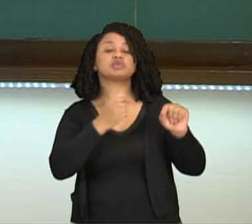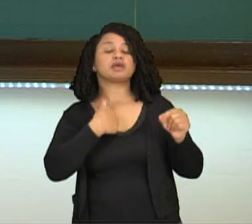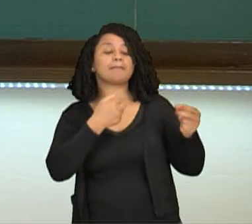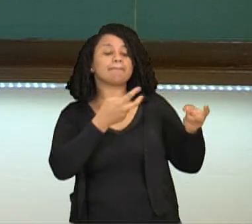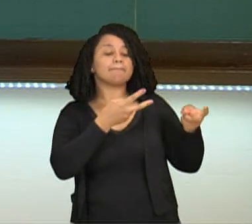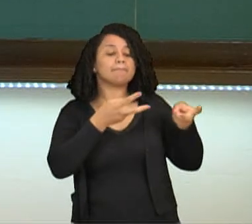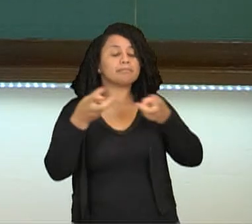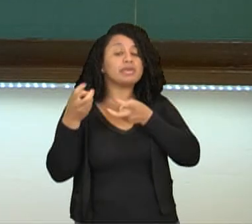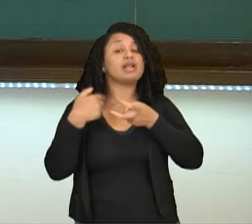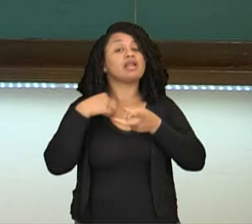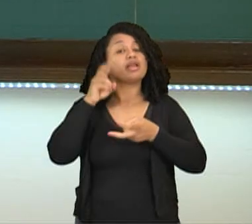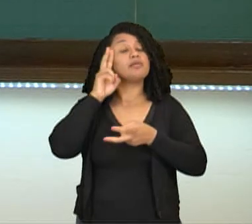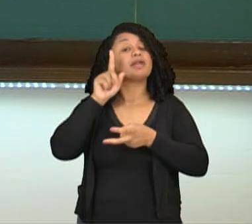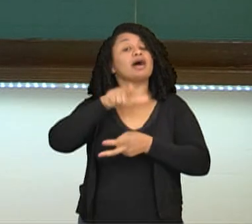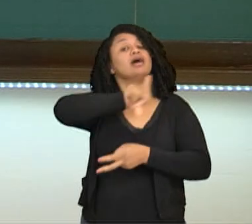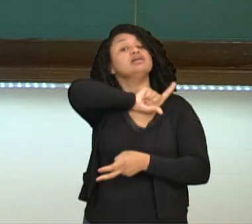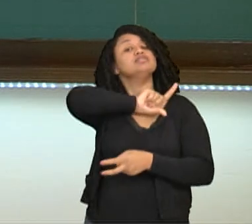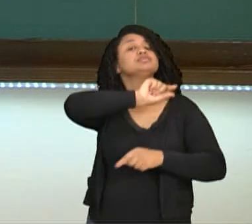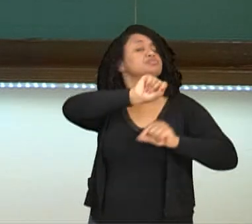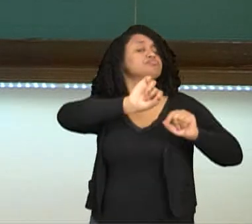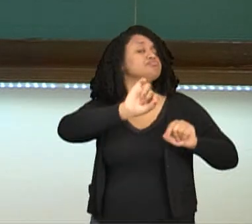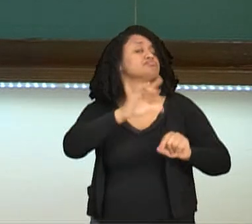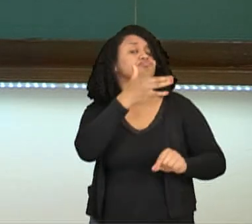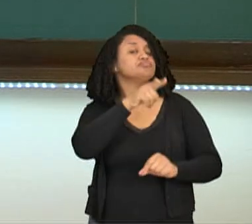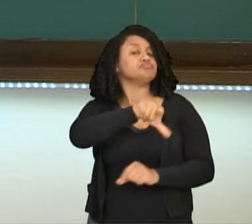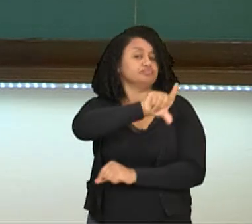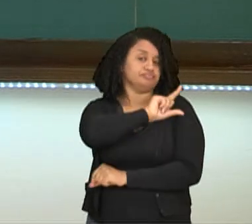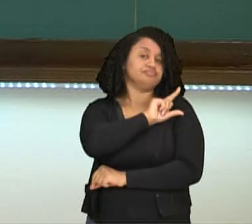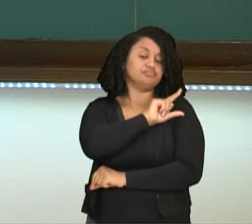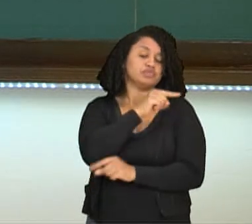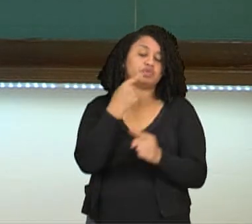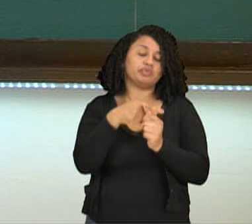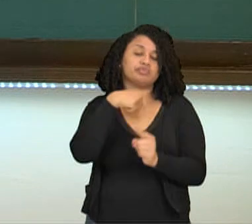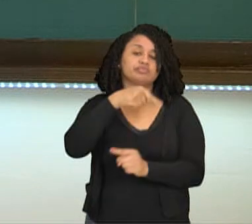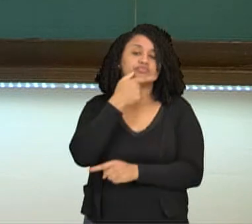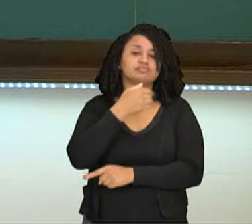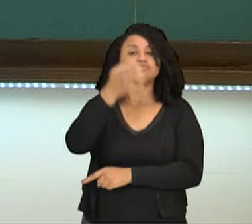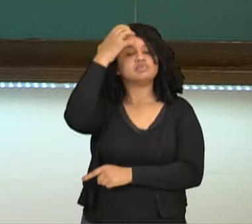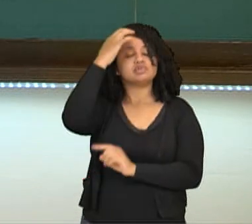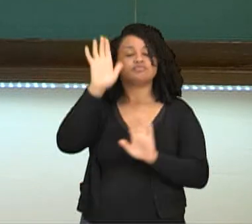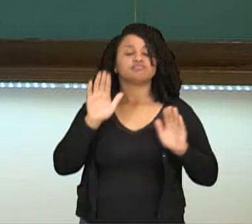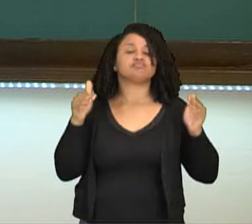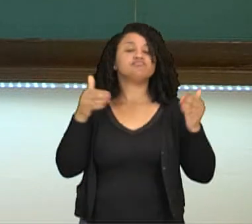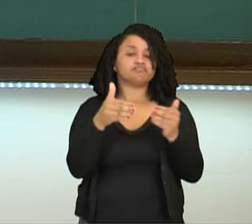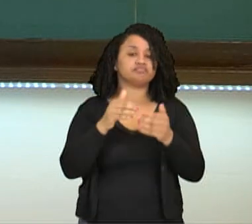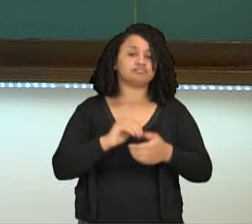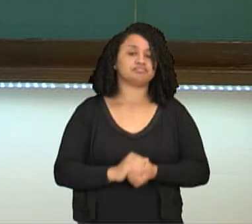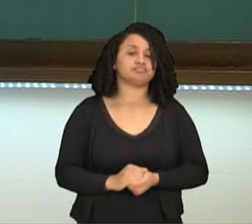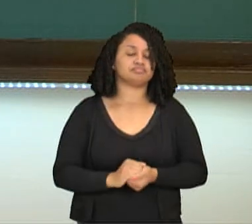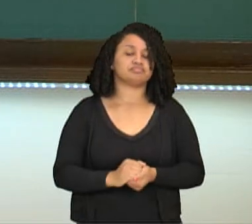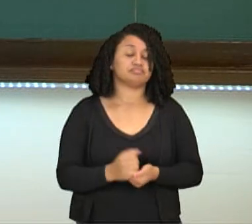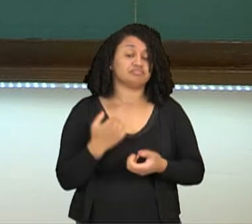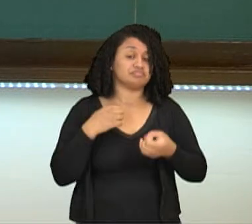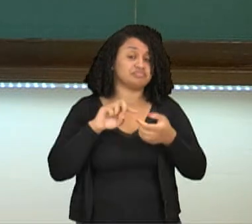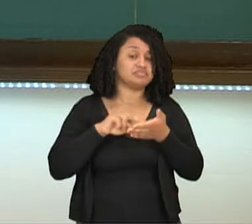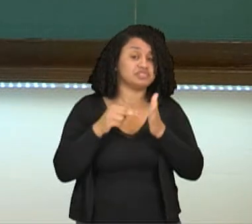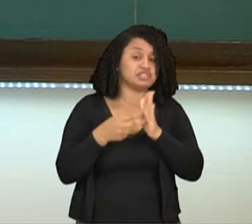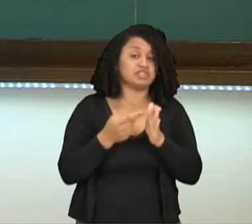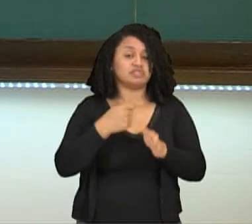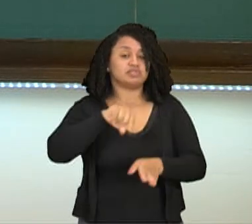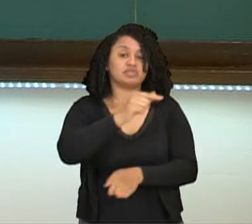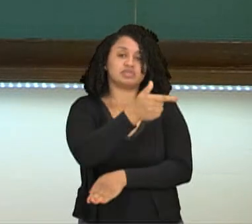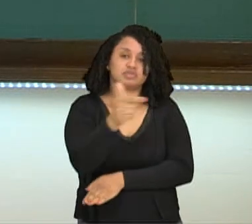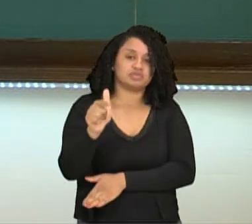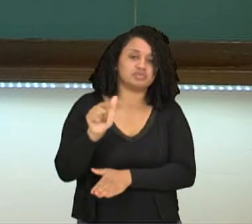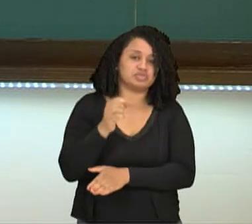estava acontecendo anteriormente, né? Por que esses reis vão ter que se centralizar? Isso quer dizer que eles não tinham um